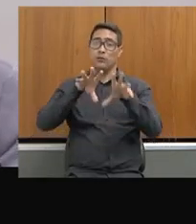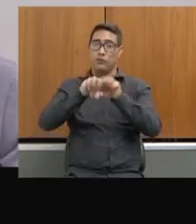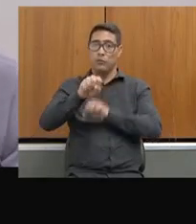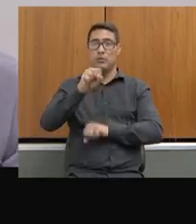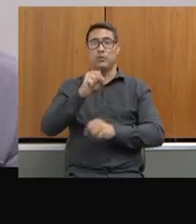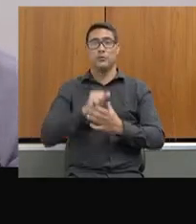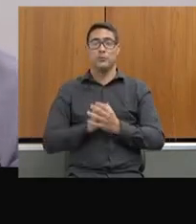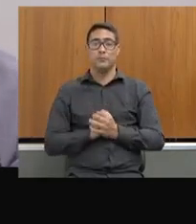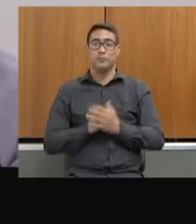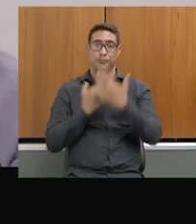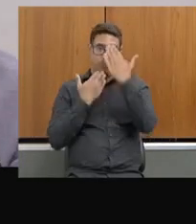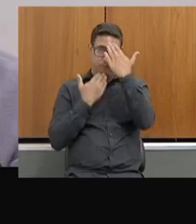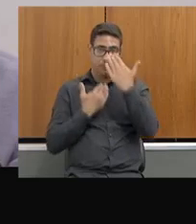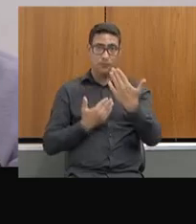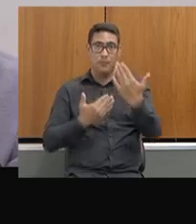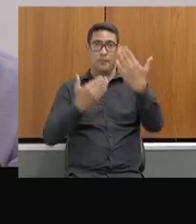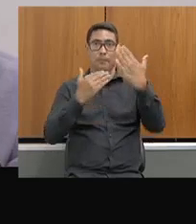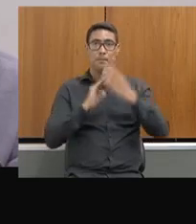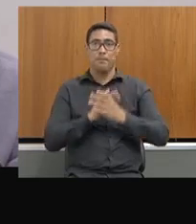Obrigado.